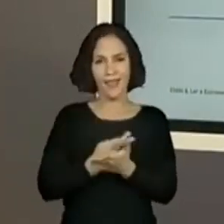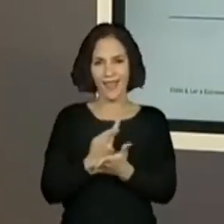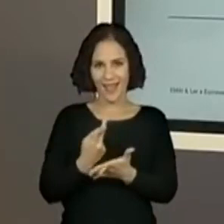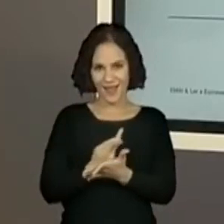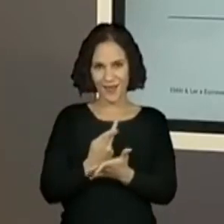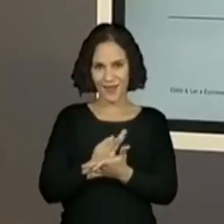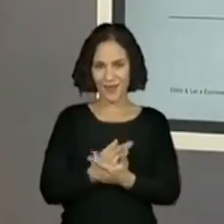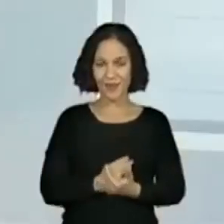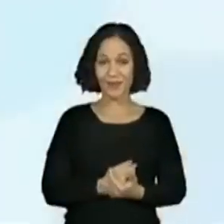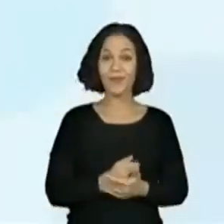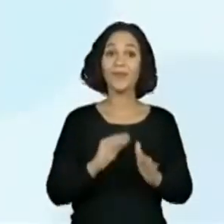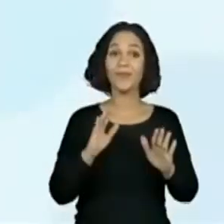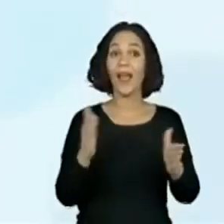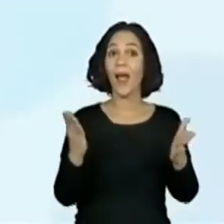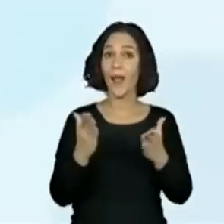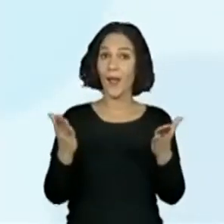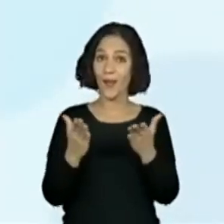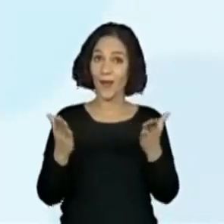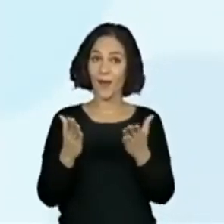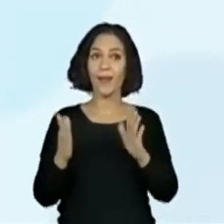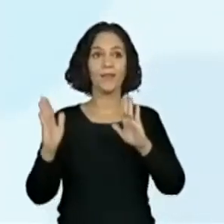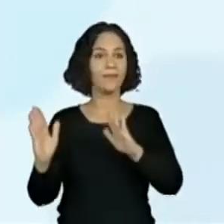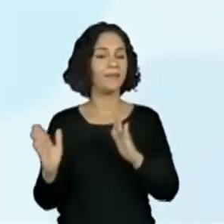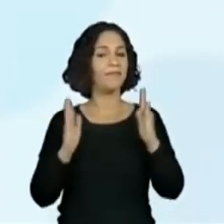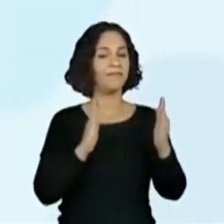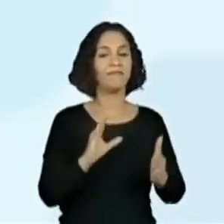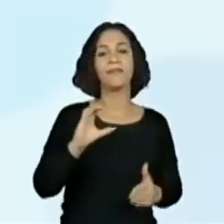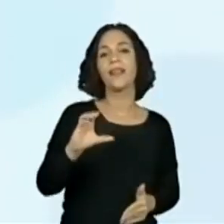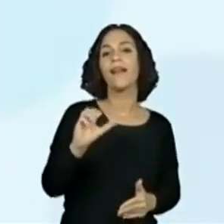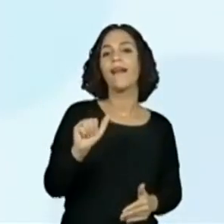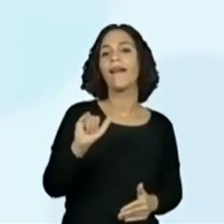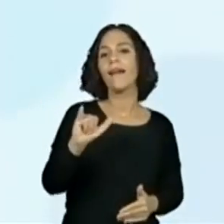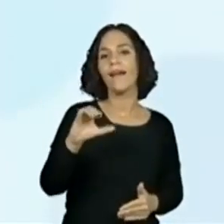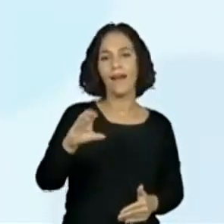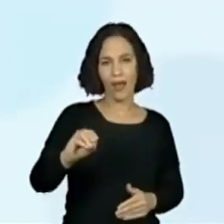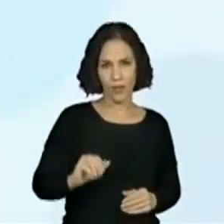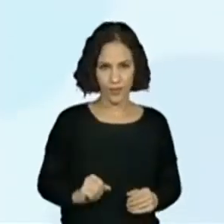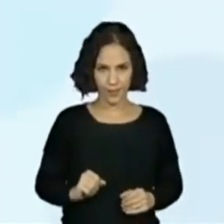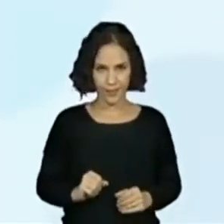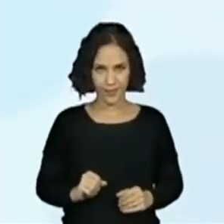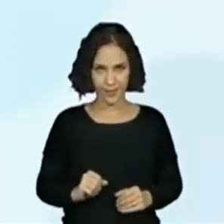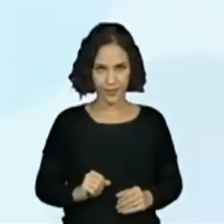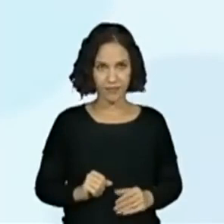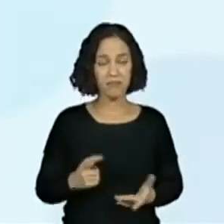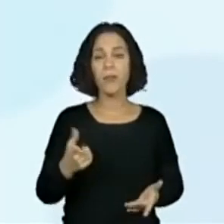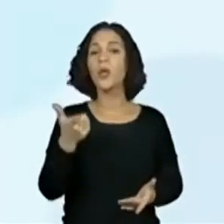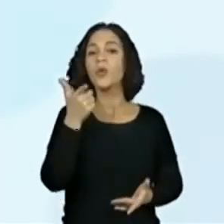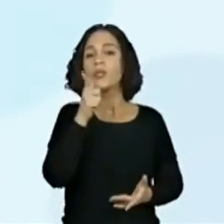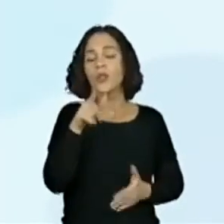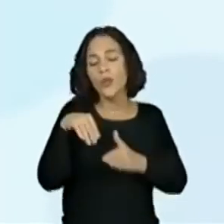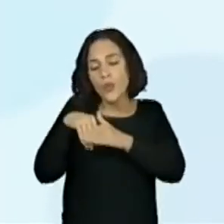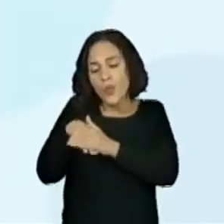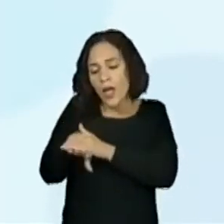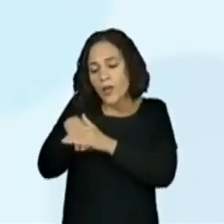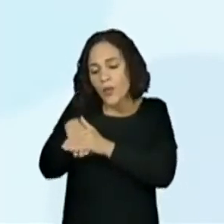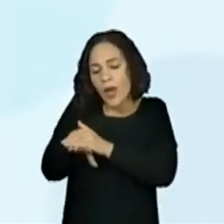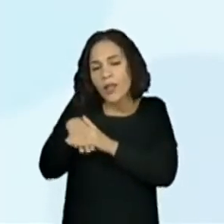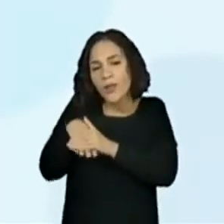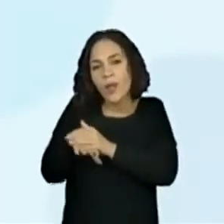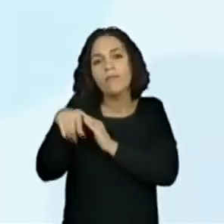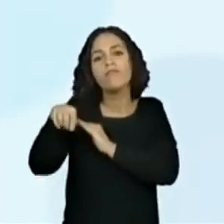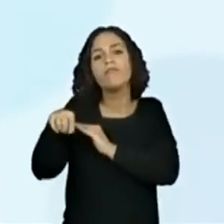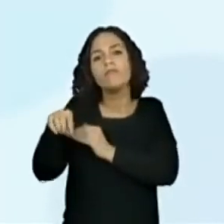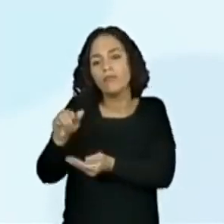já descobriu do Luiz Felipe. Vamos para o nosso... Agora a gente precisa descobrir o B. Quanto Caio Henrique